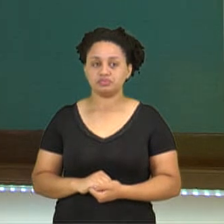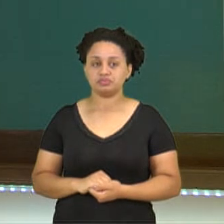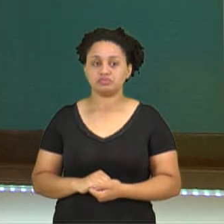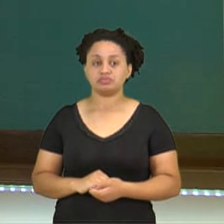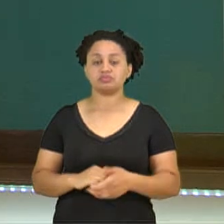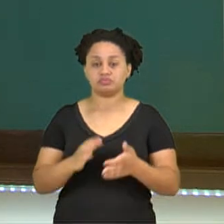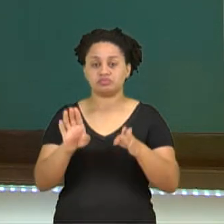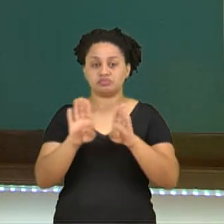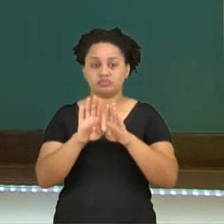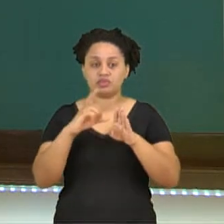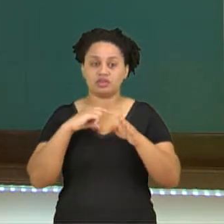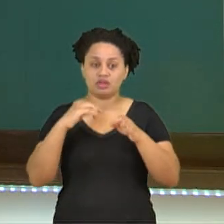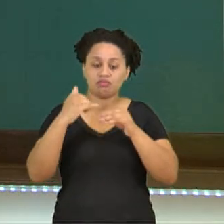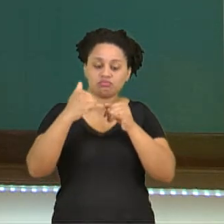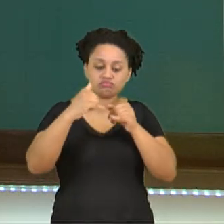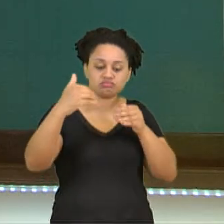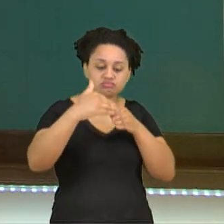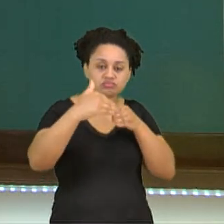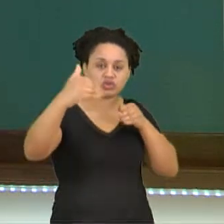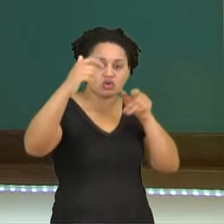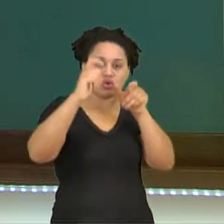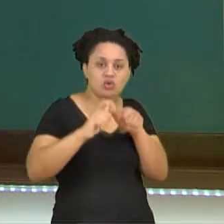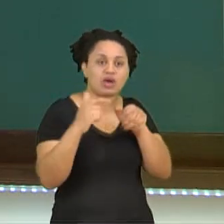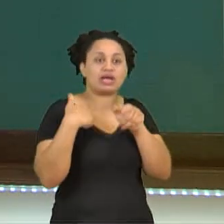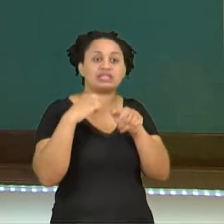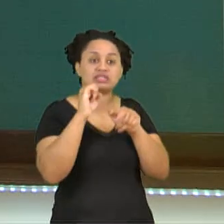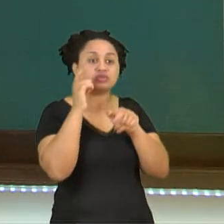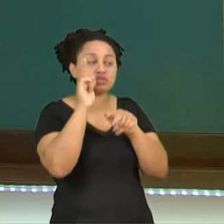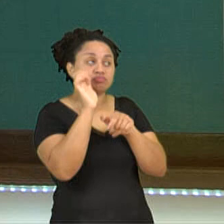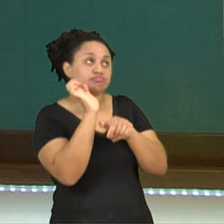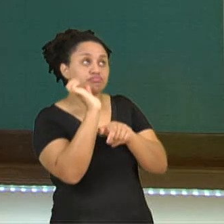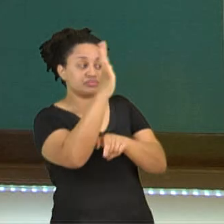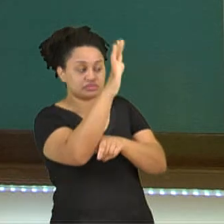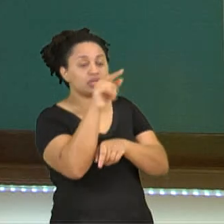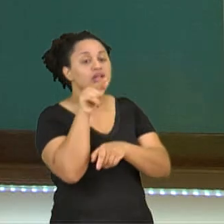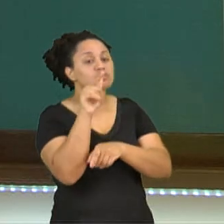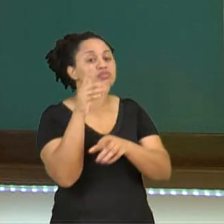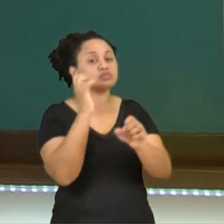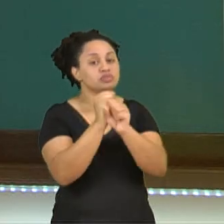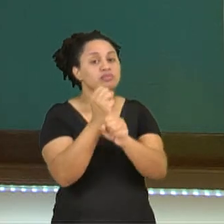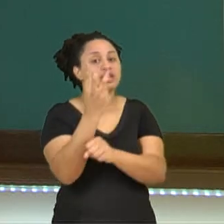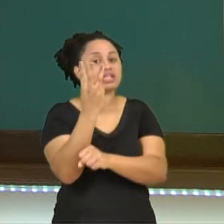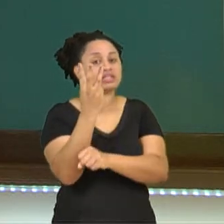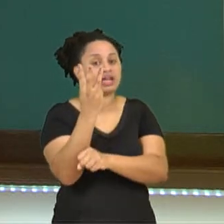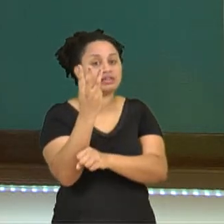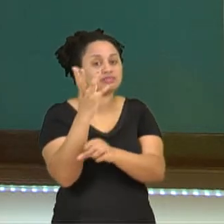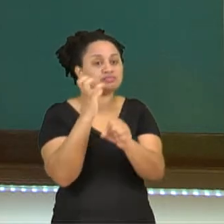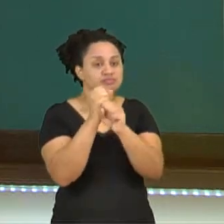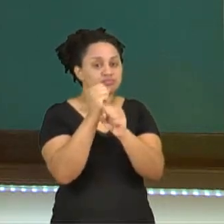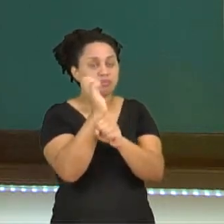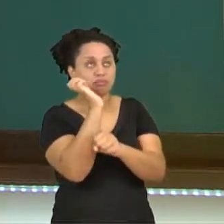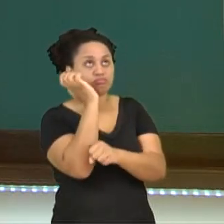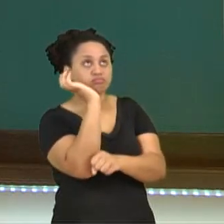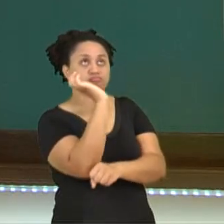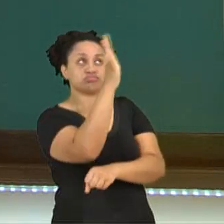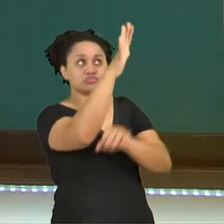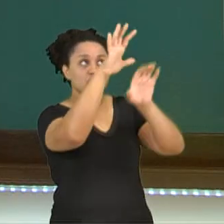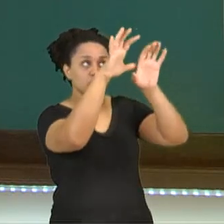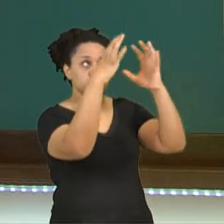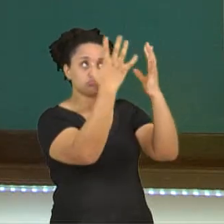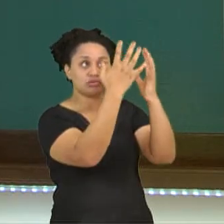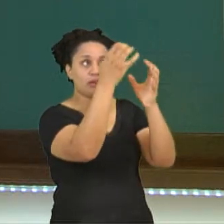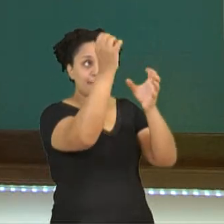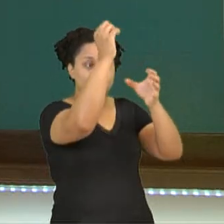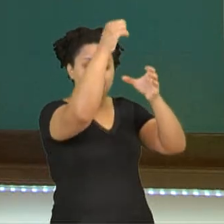Aqui é a linha dos 3 pontos. Se a bola for lançada atrás dessa linha, a cesta vale 3 pontos. É como eu acabei de